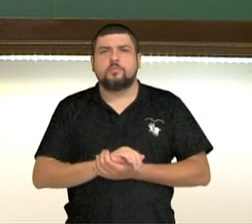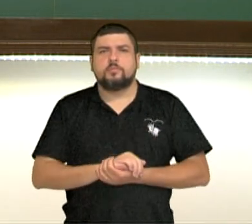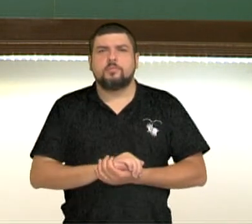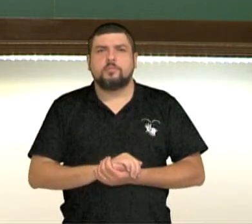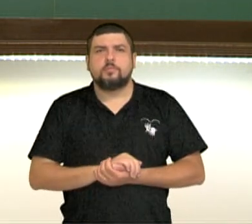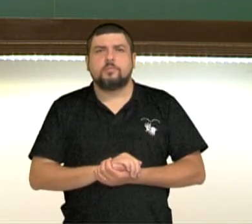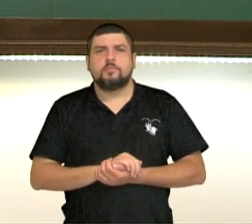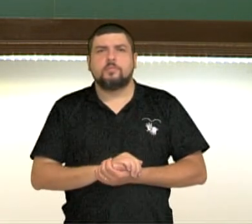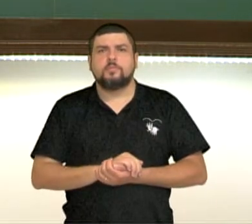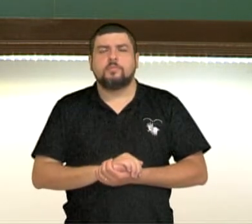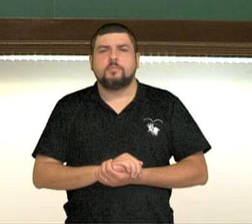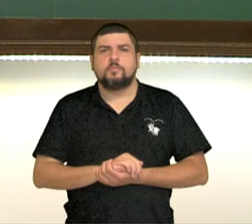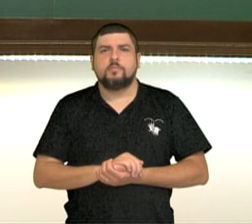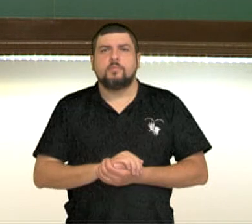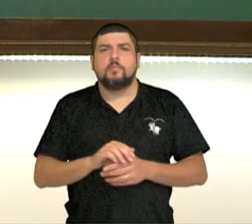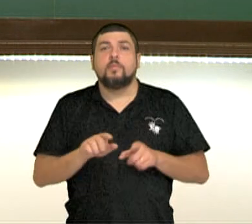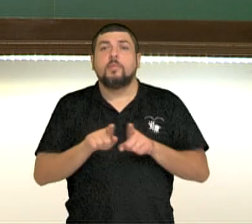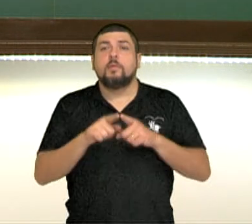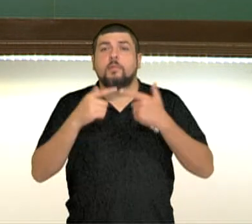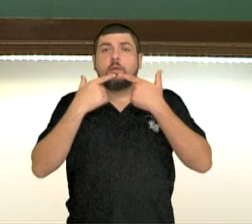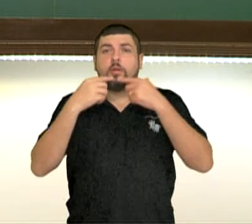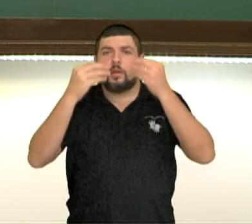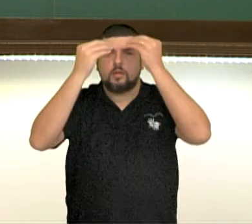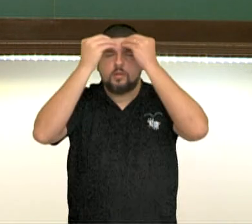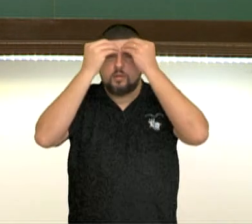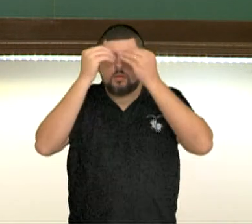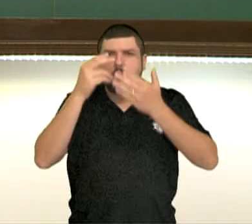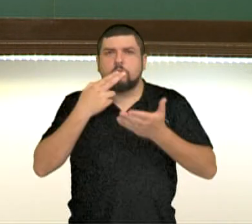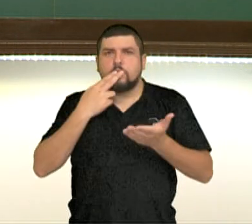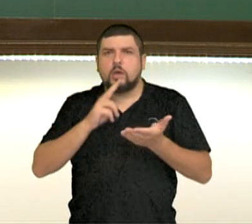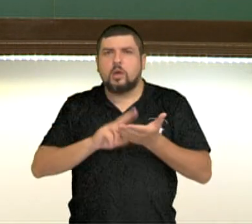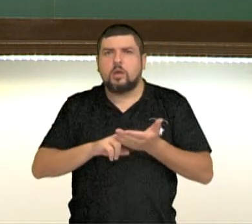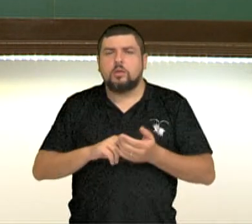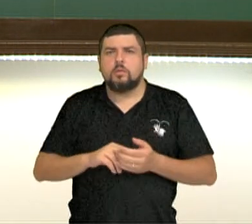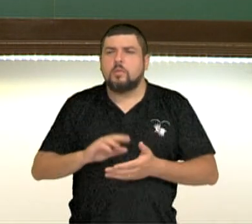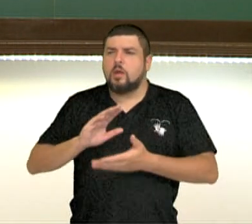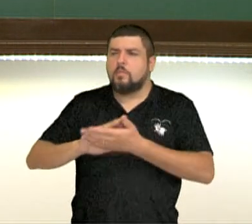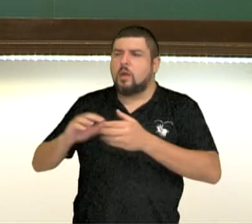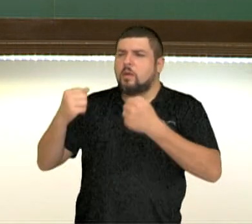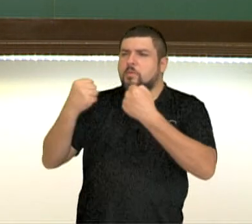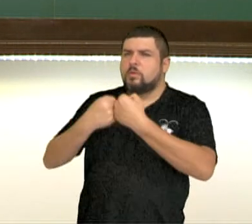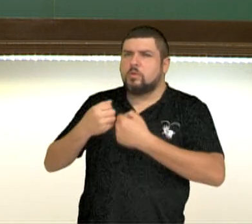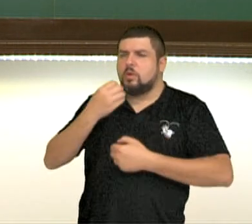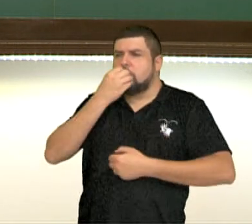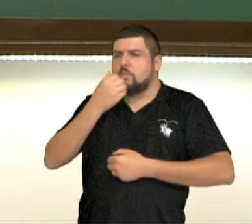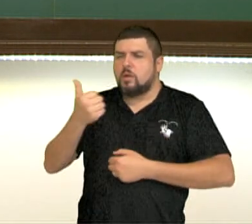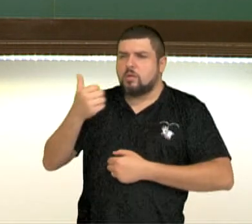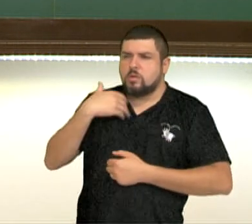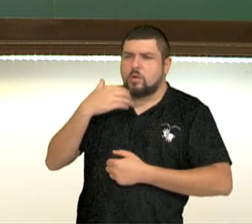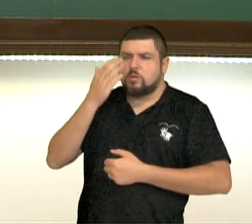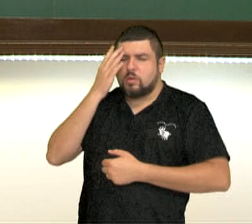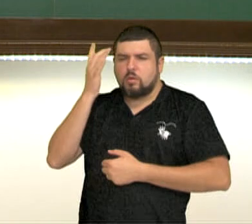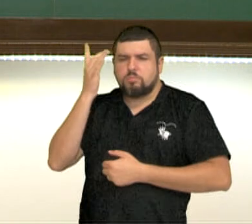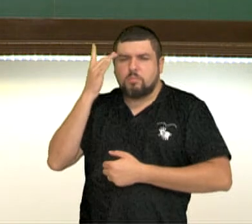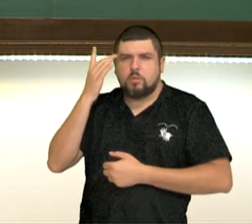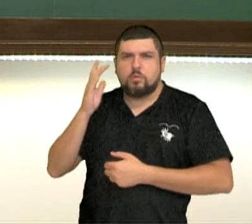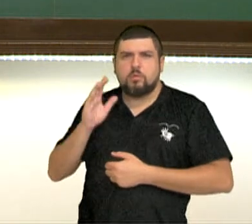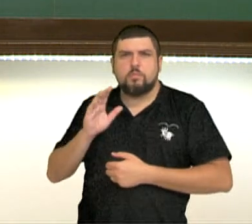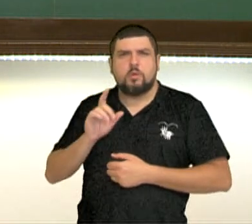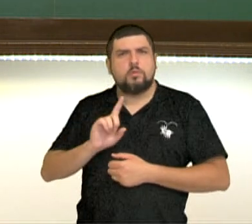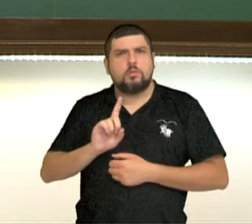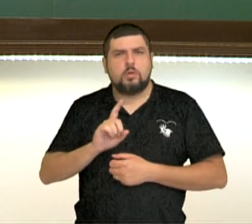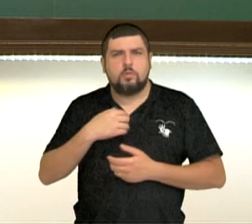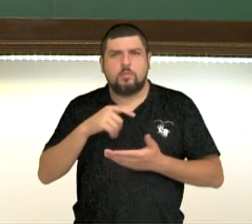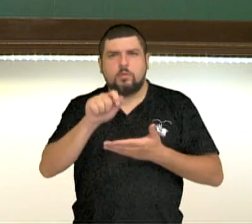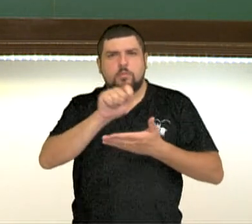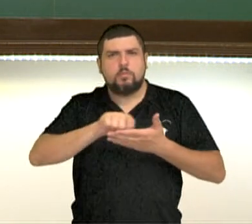A linguagem da carta. Será que eu posso chegar e aí, bicho, tu tá ligado que eu vou te pedir um negócio? Claro que não. Estamos